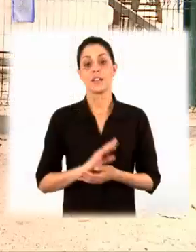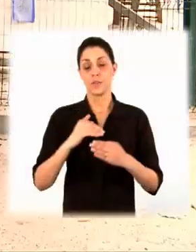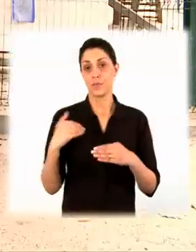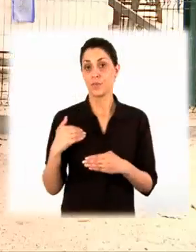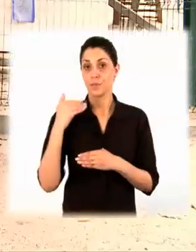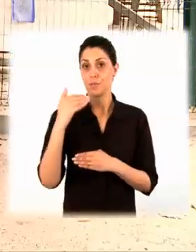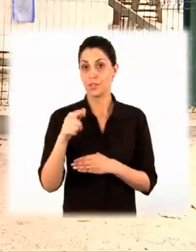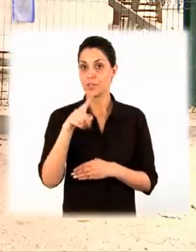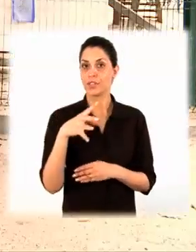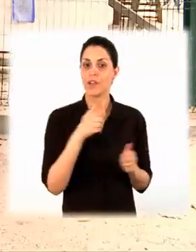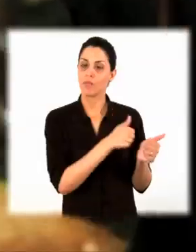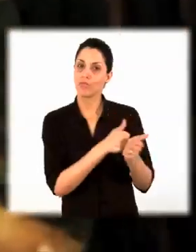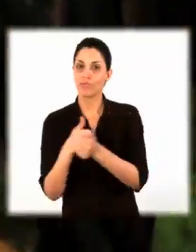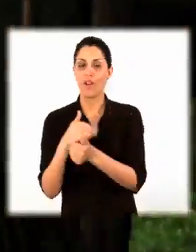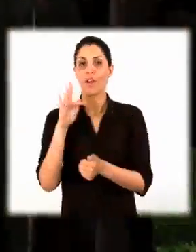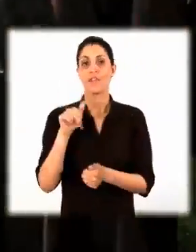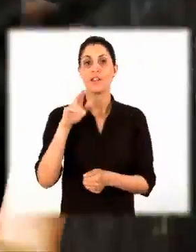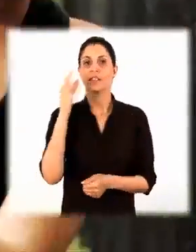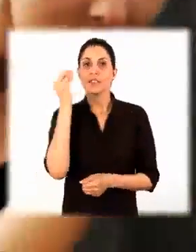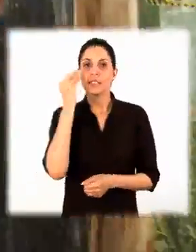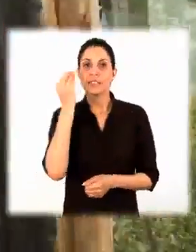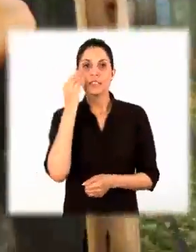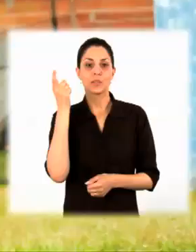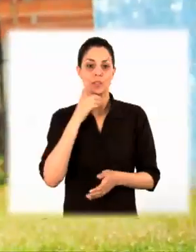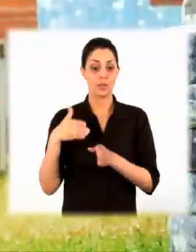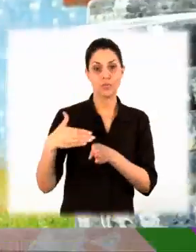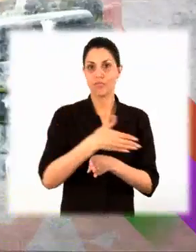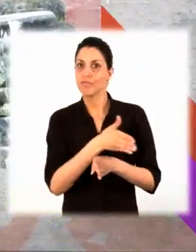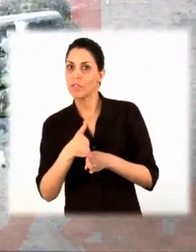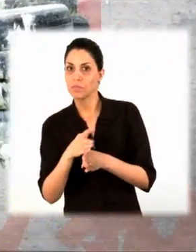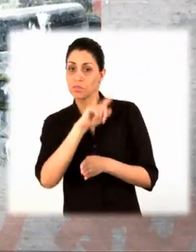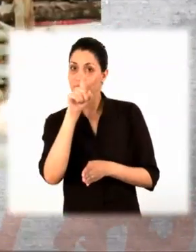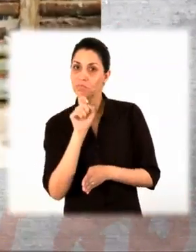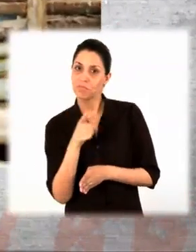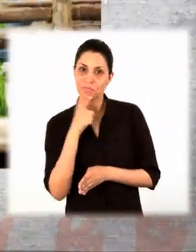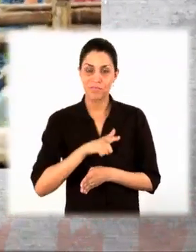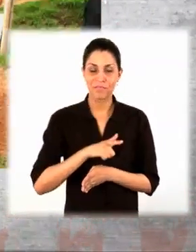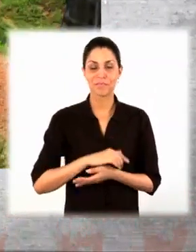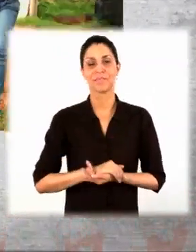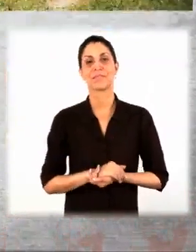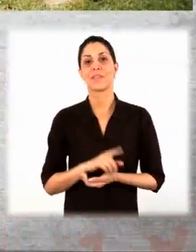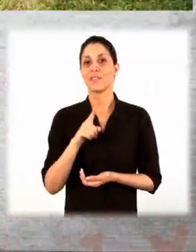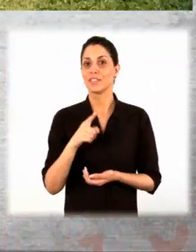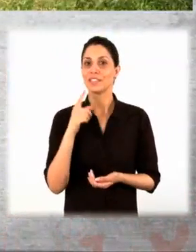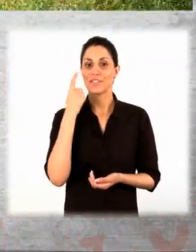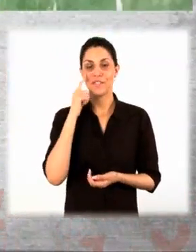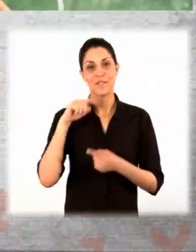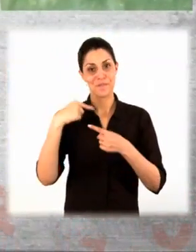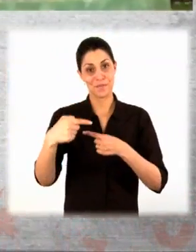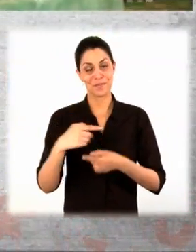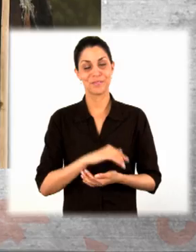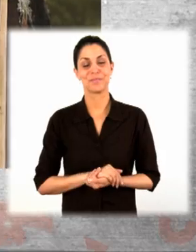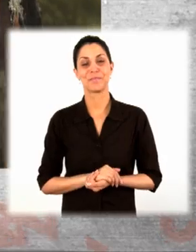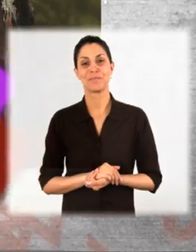No próximo bloco, você acompanha a Fernanda procurando a saída do nosso labirinto. Será que ela vai conseguir sair dessa? Você confere daqui